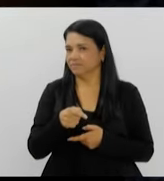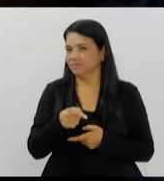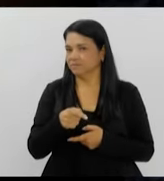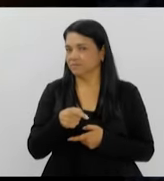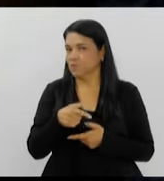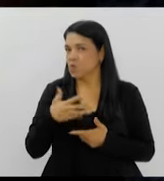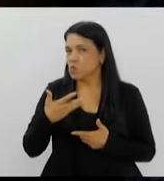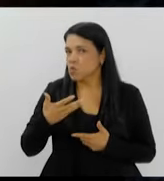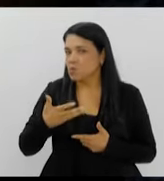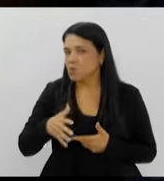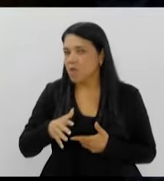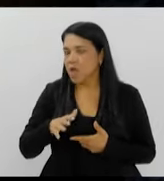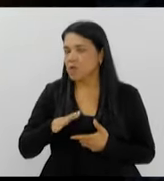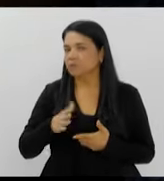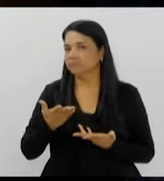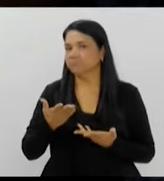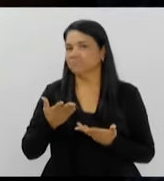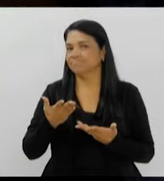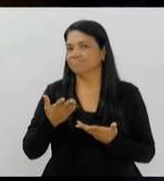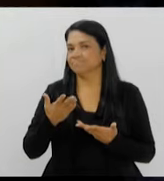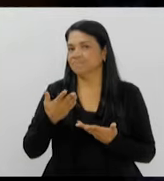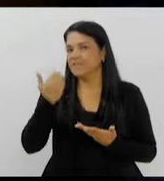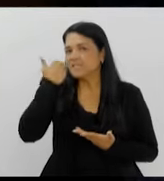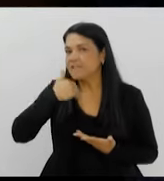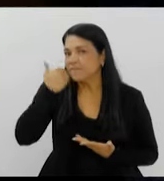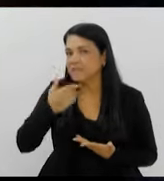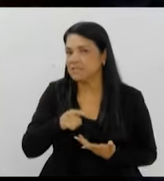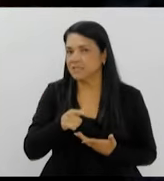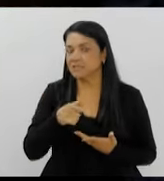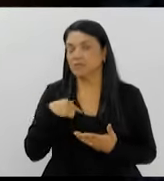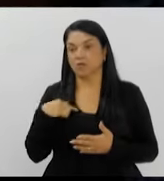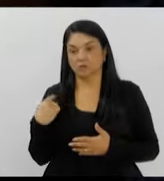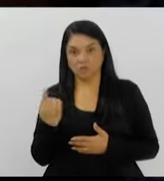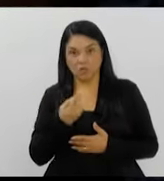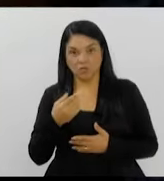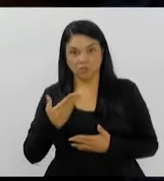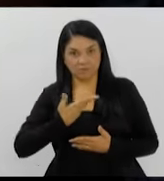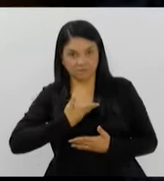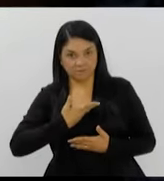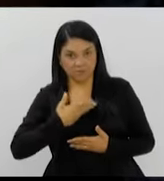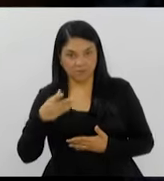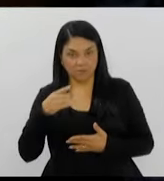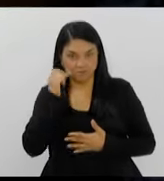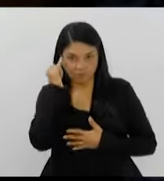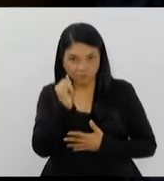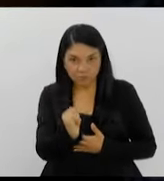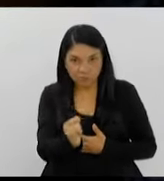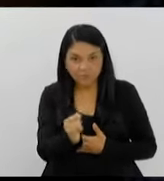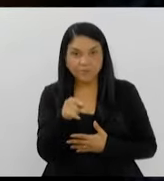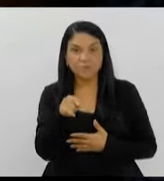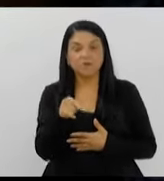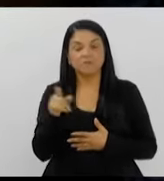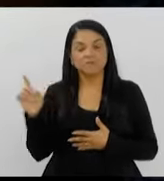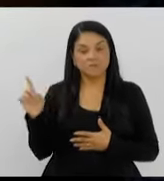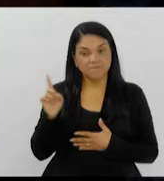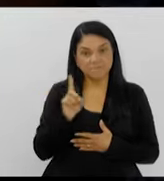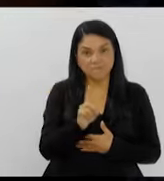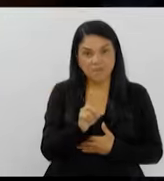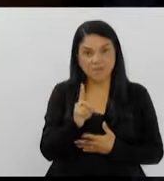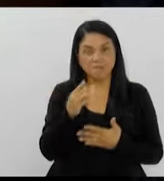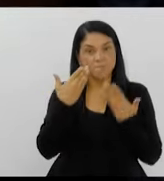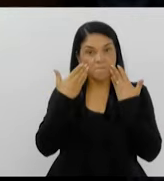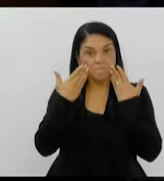Como disse aqui os colegas Tomara que o Senhor venha público explicar qual foi o motivo da